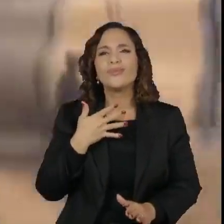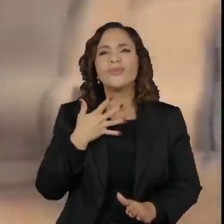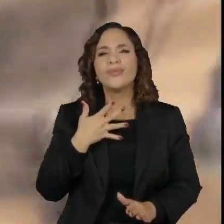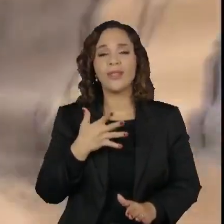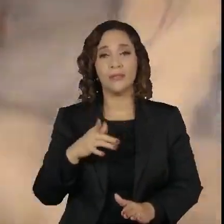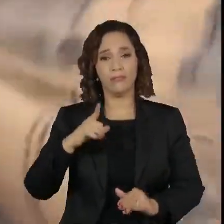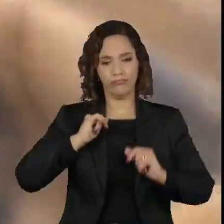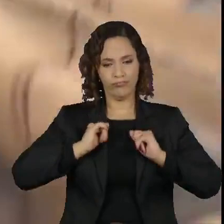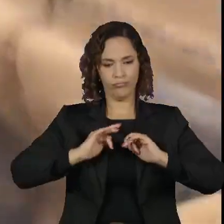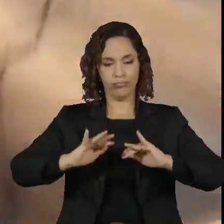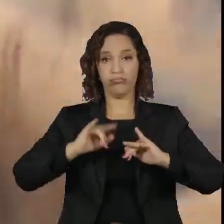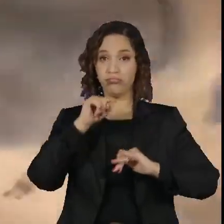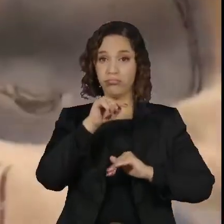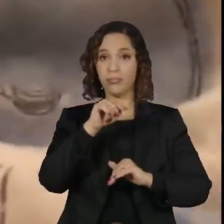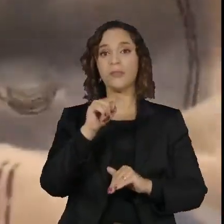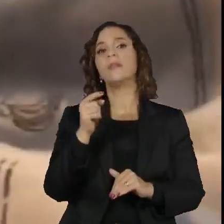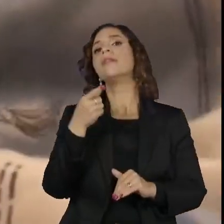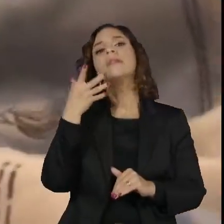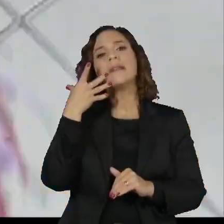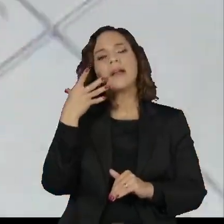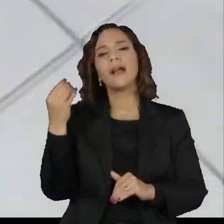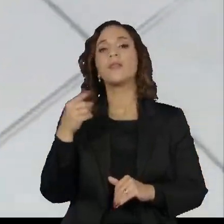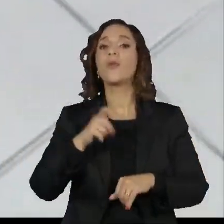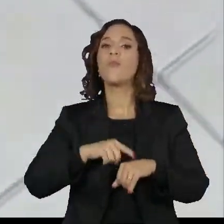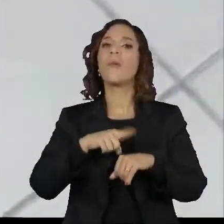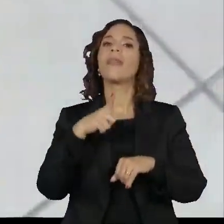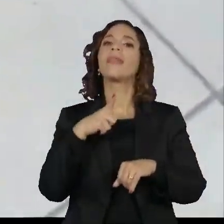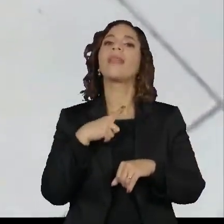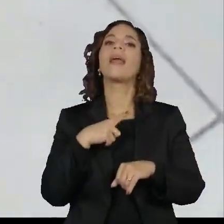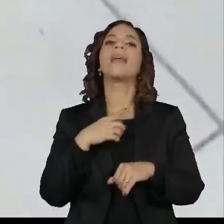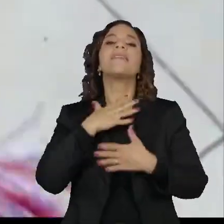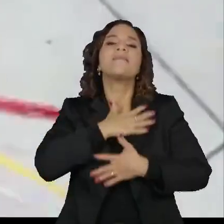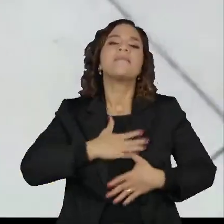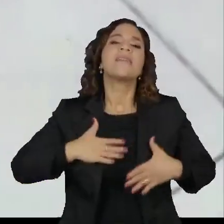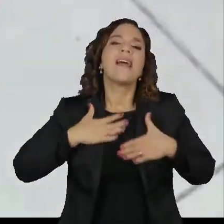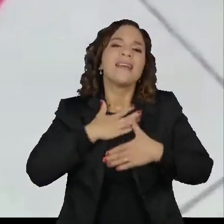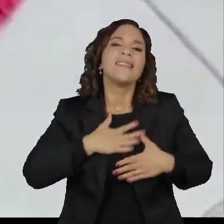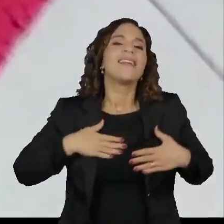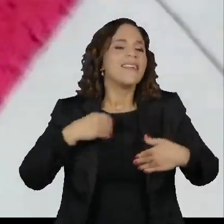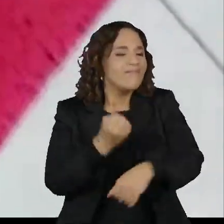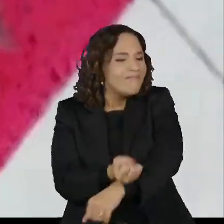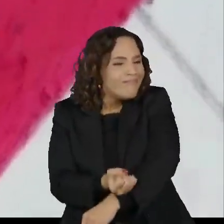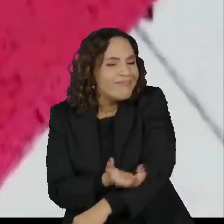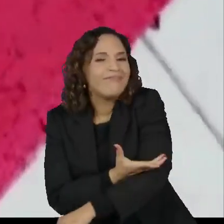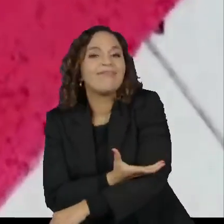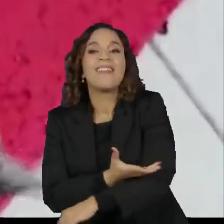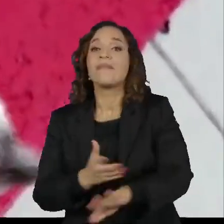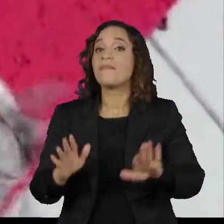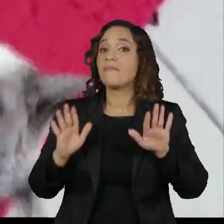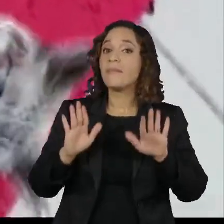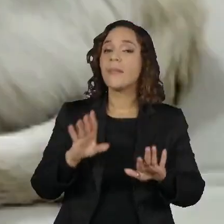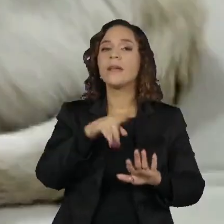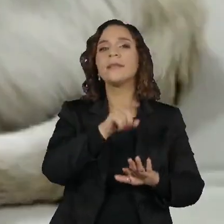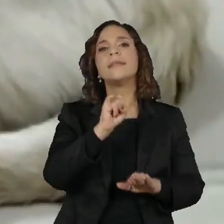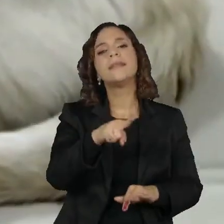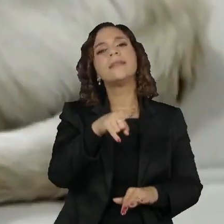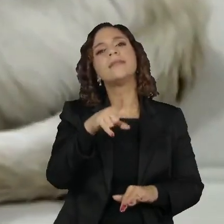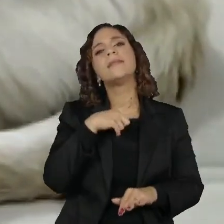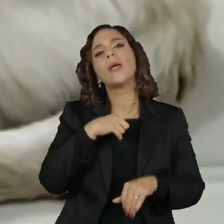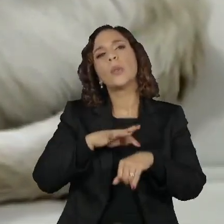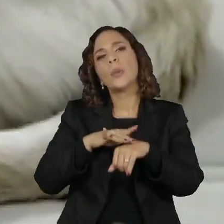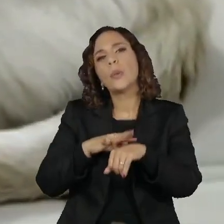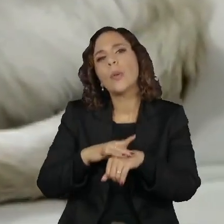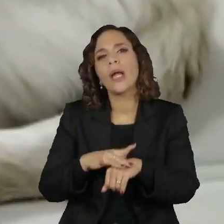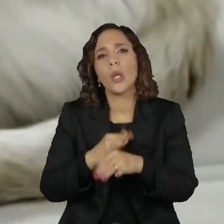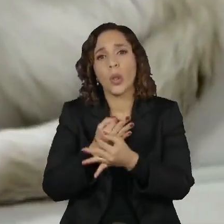ser emitido pelo gato em momentos de prazer, em momentos de excitação, mas gatinhos que estão doentes, que estão passando